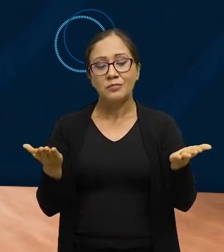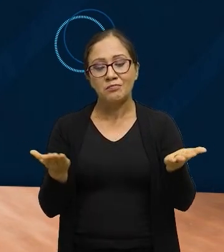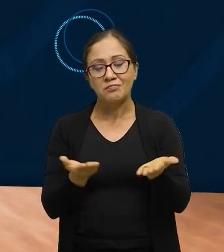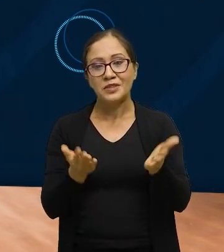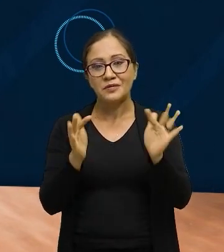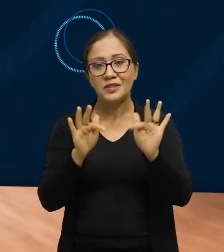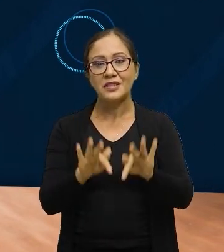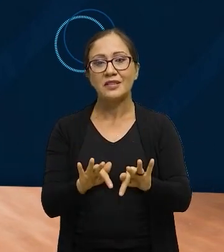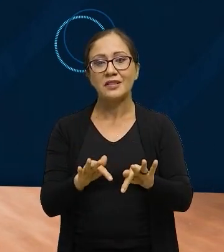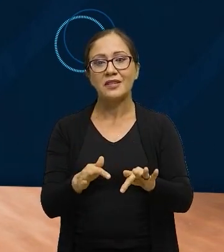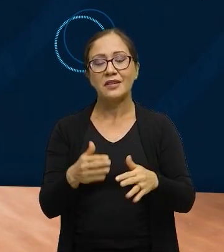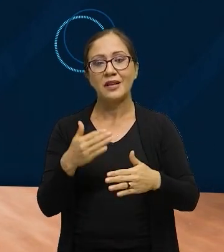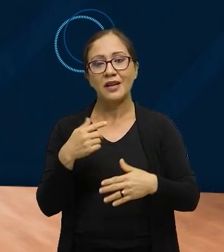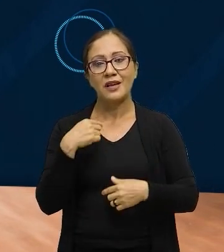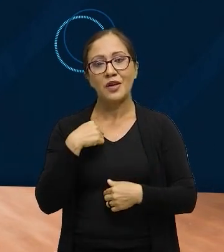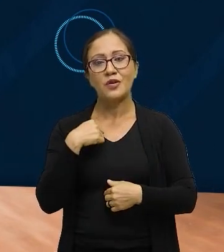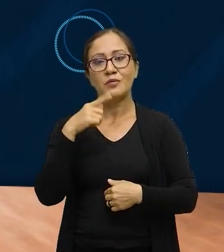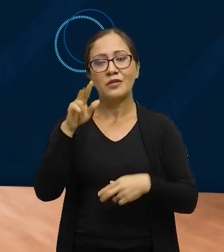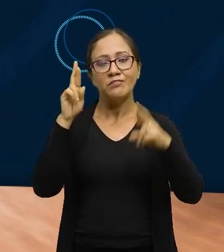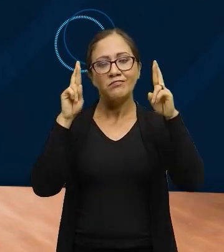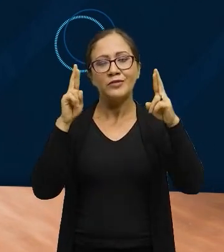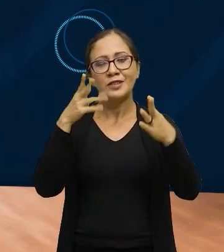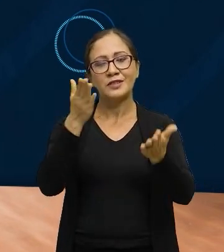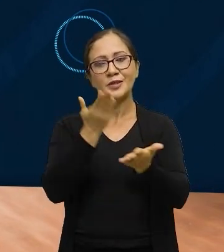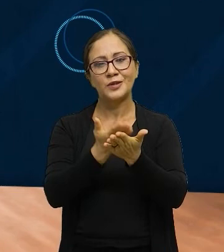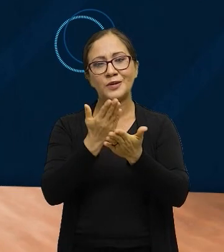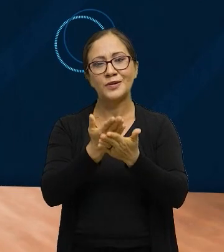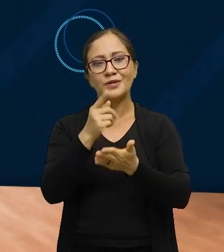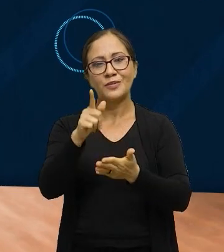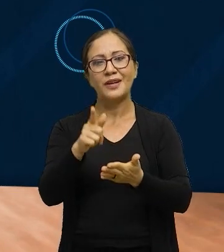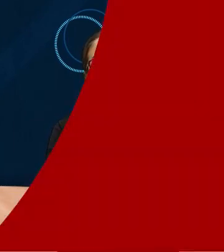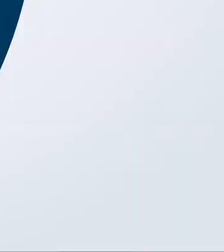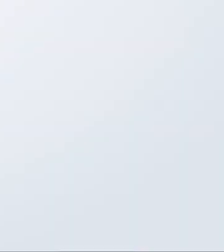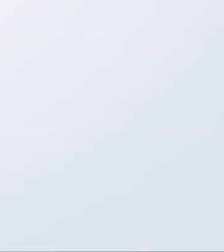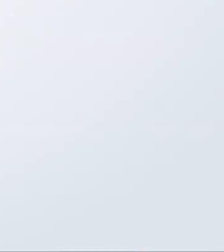mais e, se precisar da gente, já sabe que pode contar.